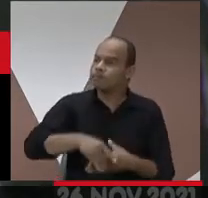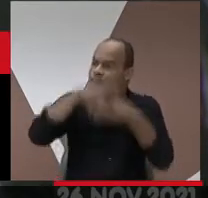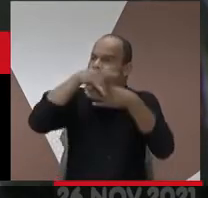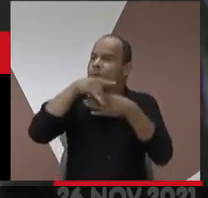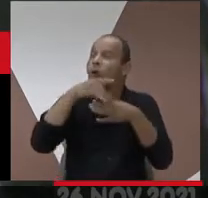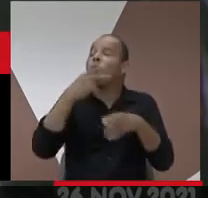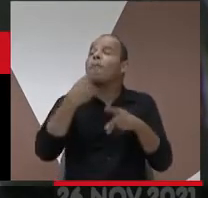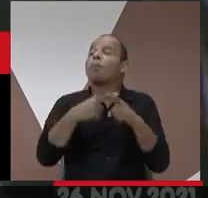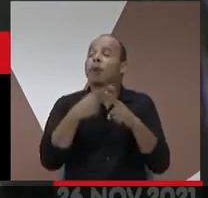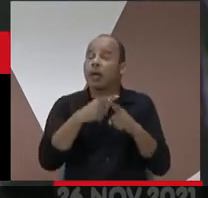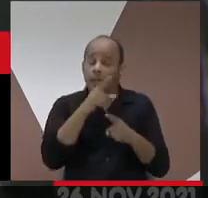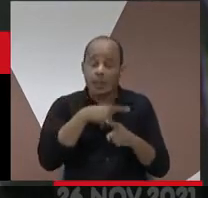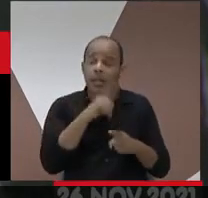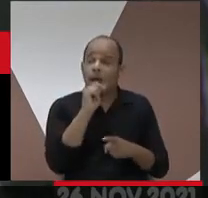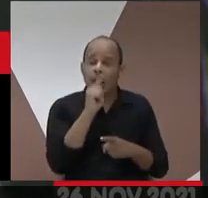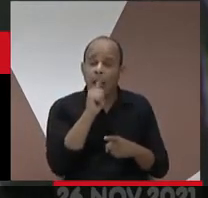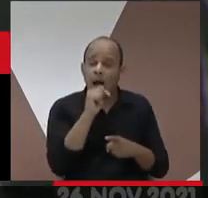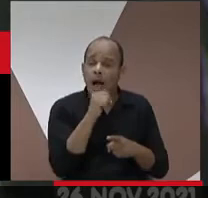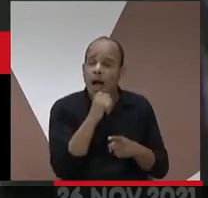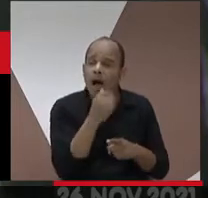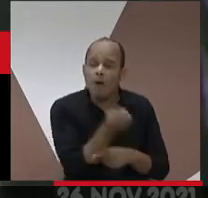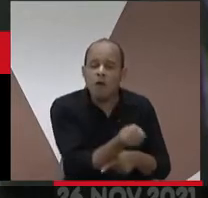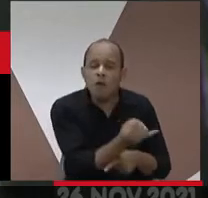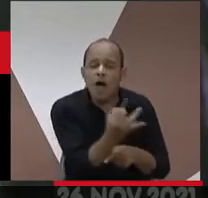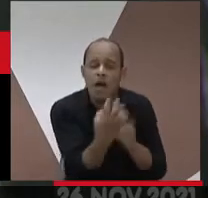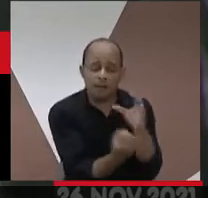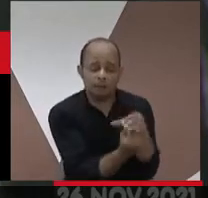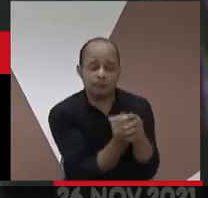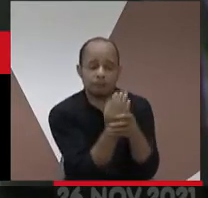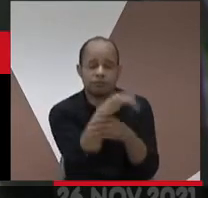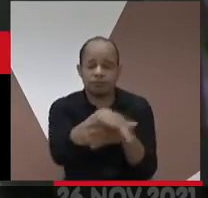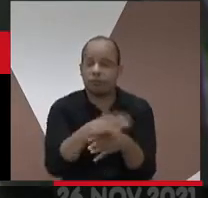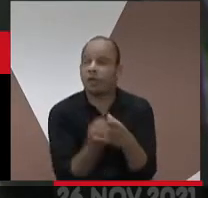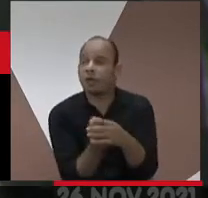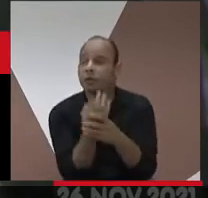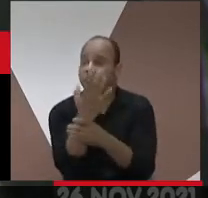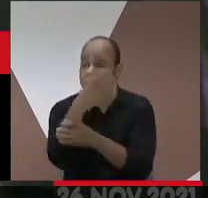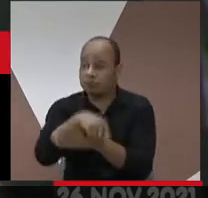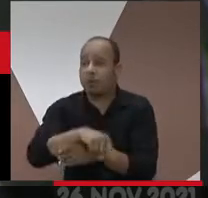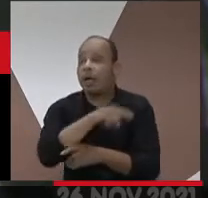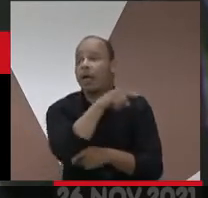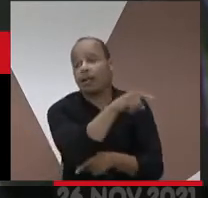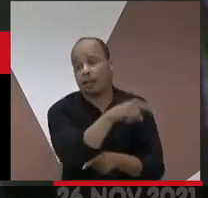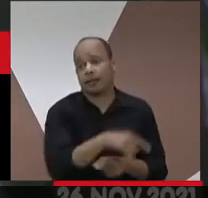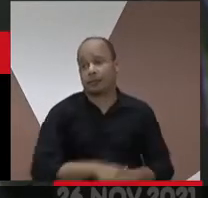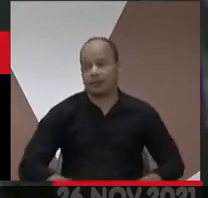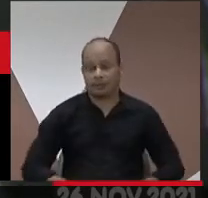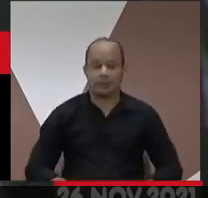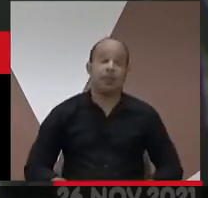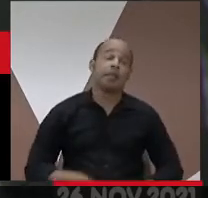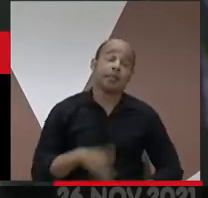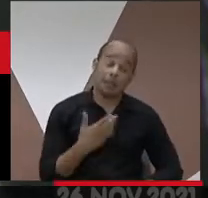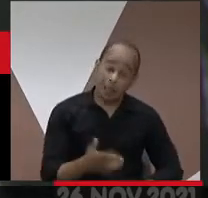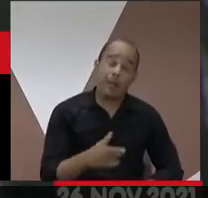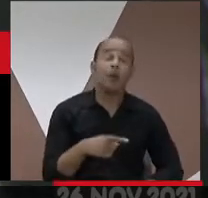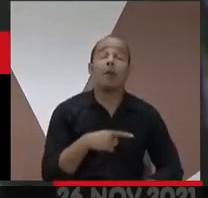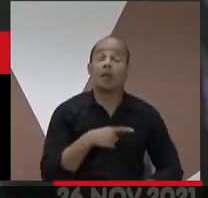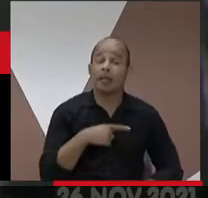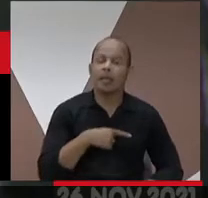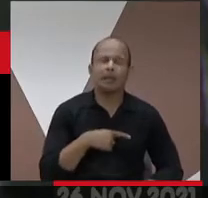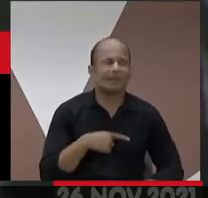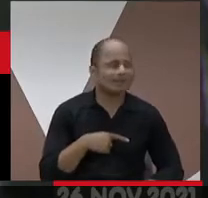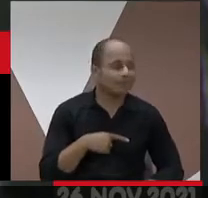Lagoa da Vargem das Flores. E nós estamos vivendo numa crise hídrica. É uma crise que afeta o